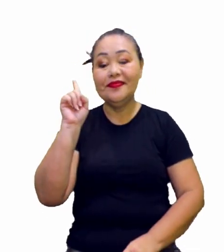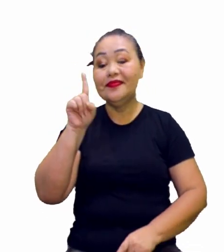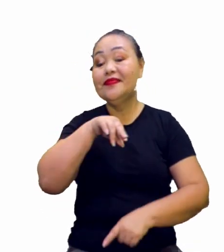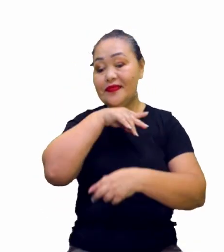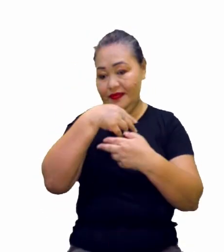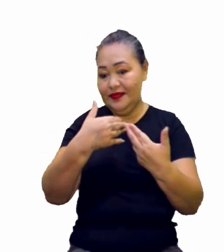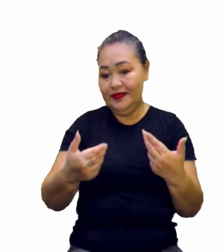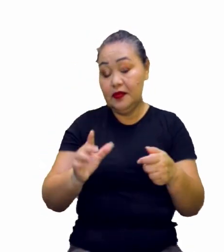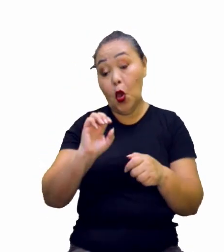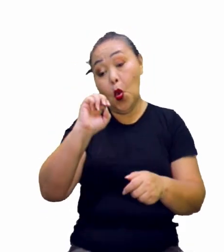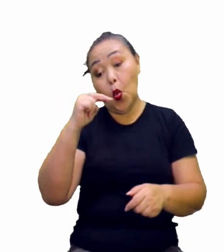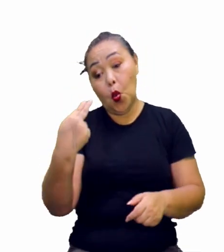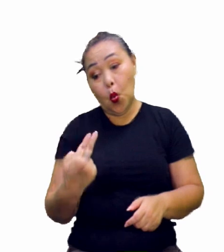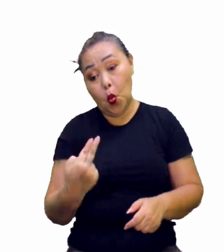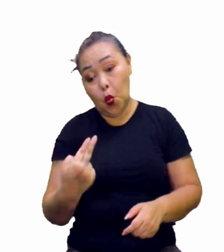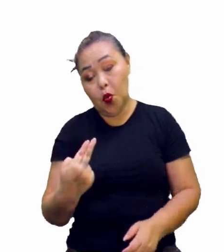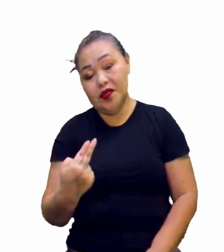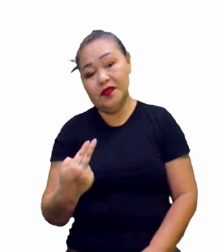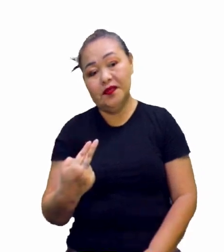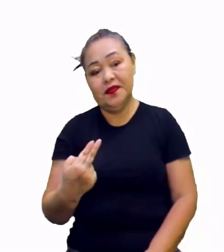Tá bom? Bom.